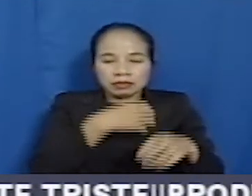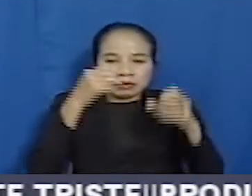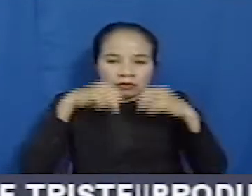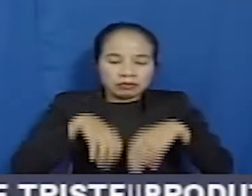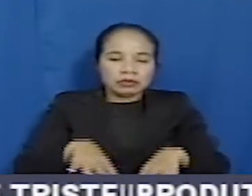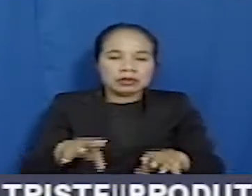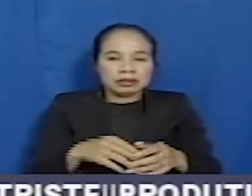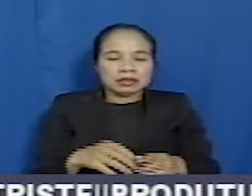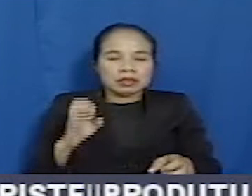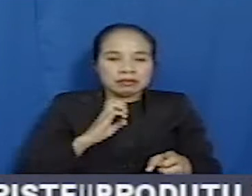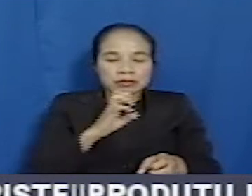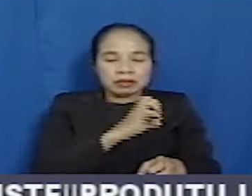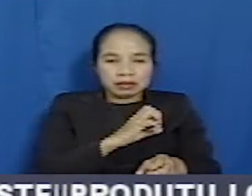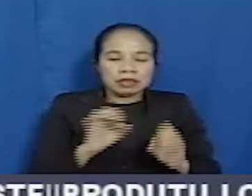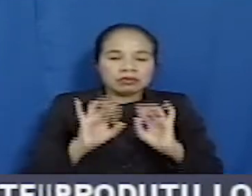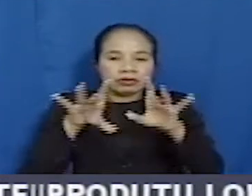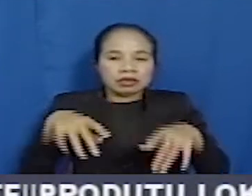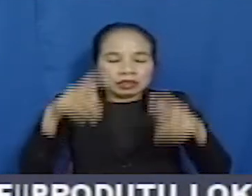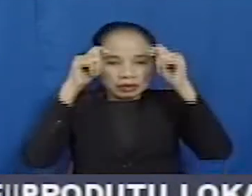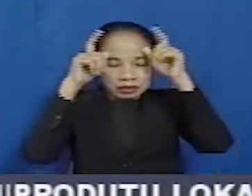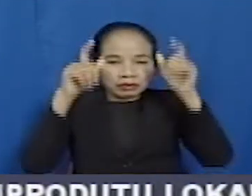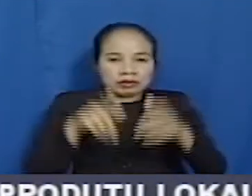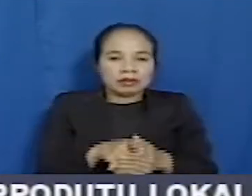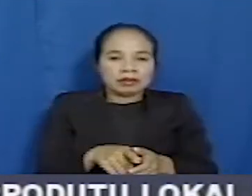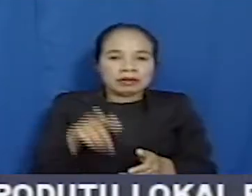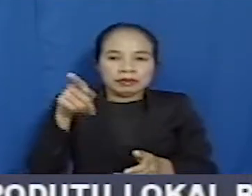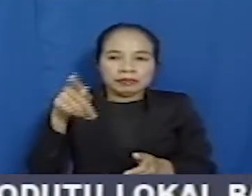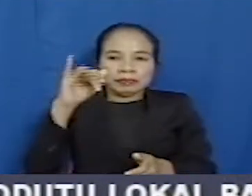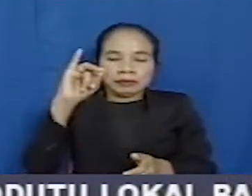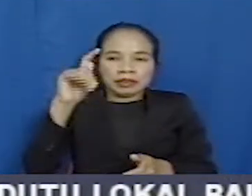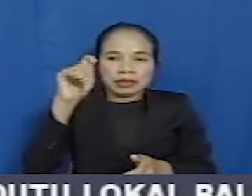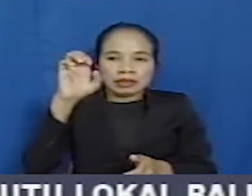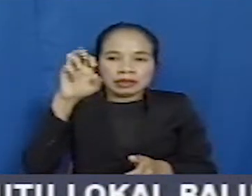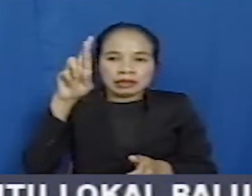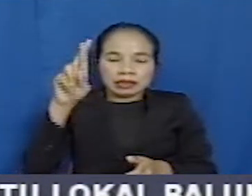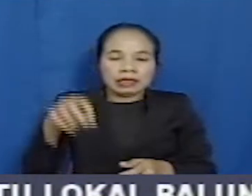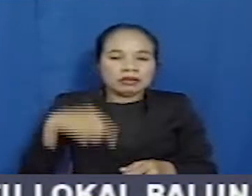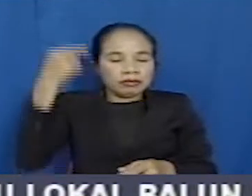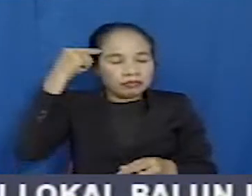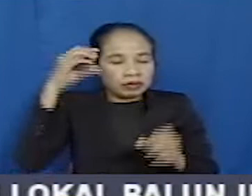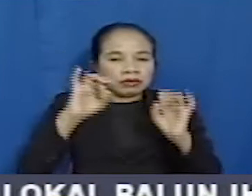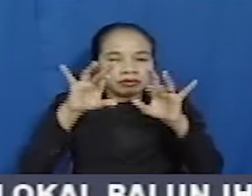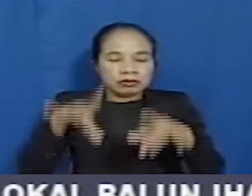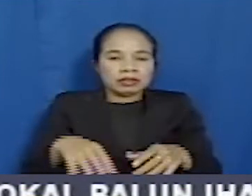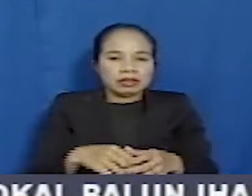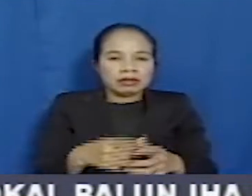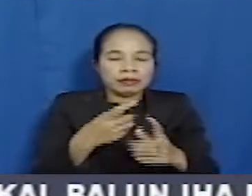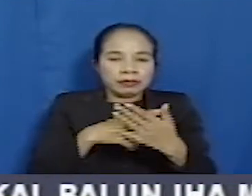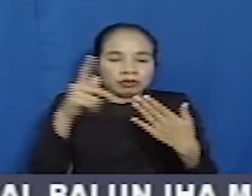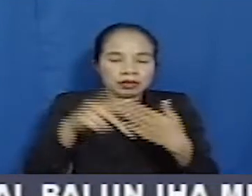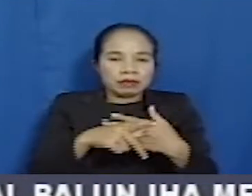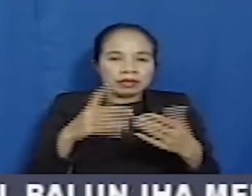Representante embaixador Australia Timor Leste Pipa Bening Hateten, governo Australia li husi programa de desenvolvimento polisi